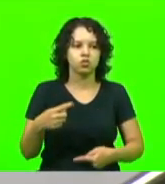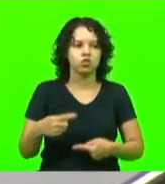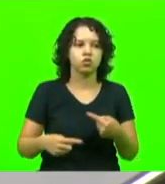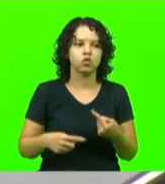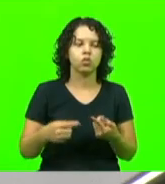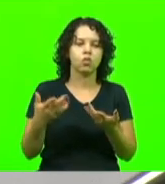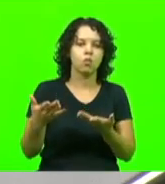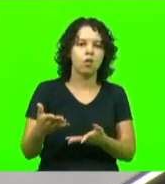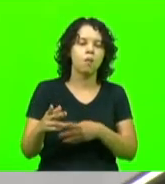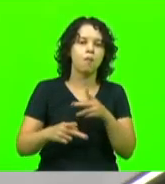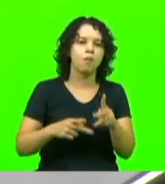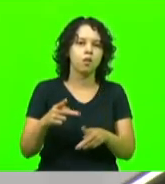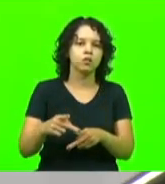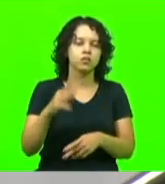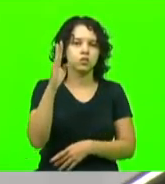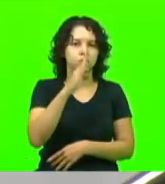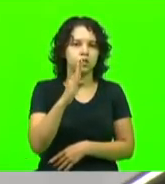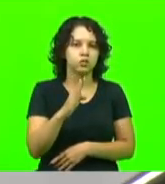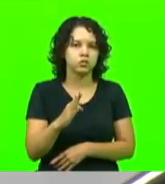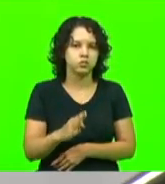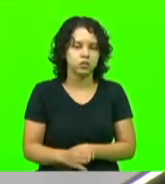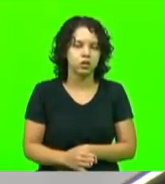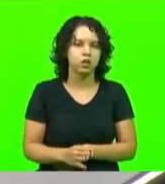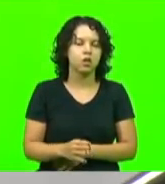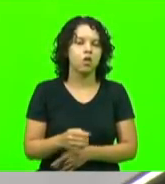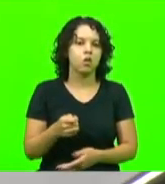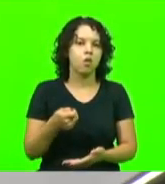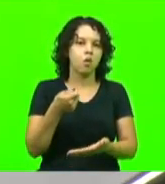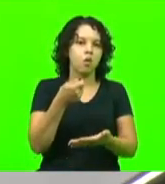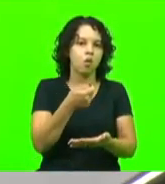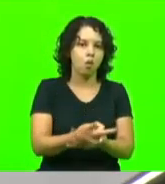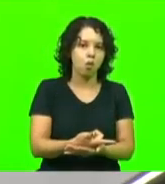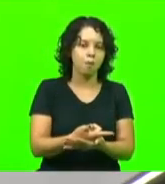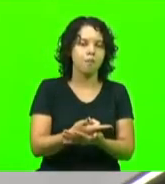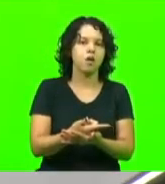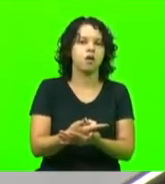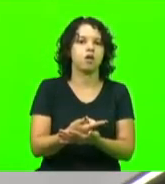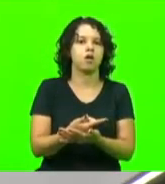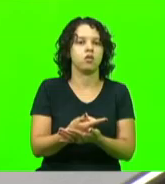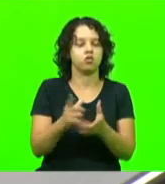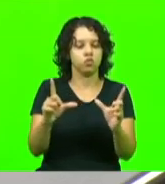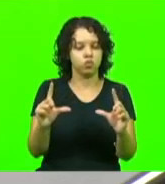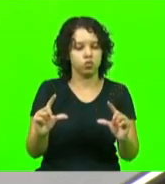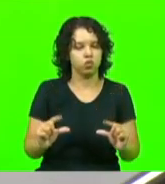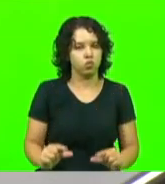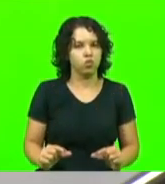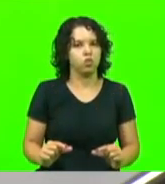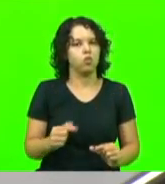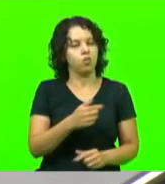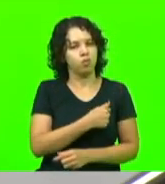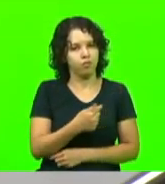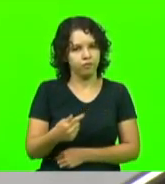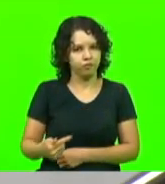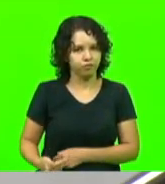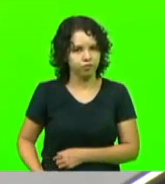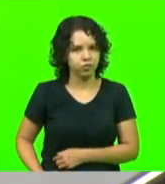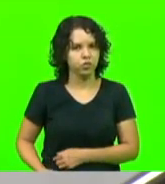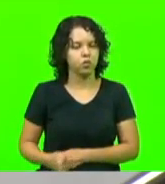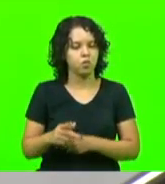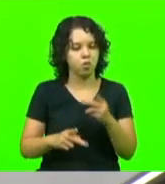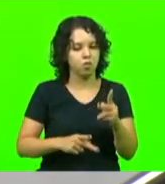e do poder de compra do povo brasileiro, que diminuiu muito nesse governo. O povo está sendo esmagado,